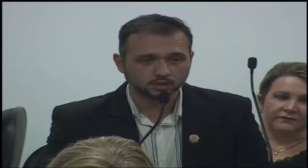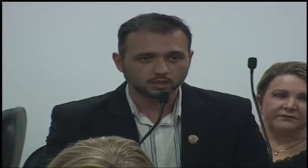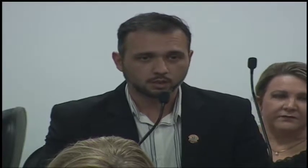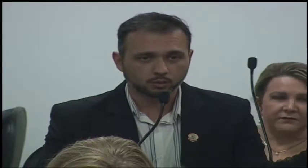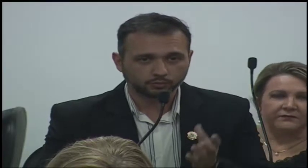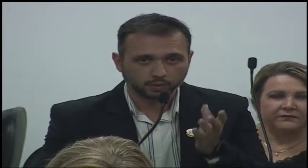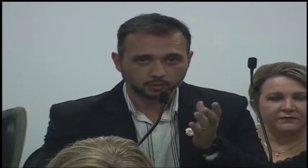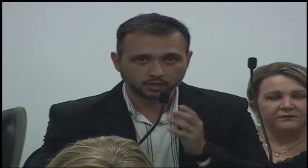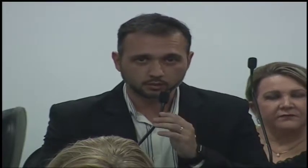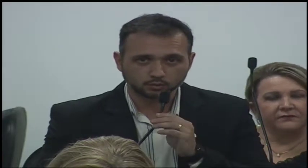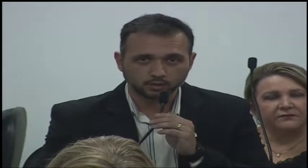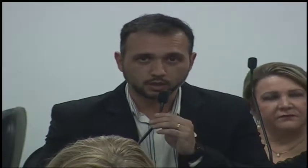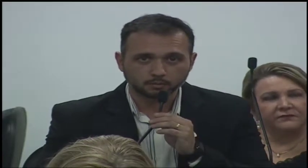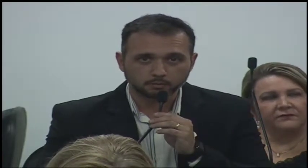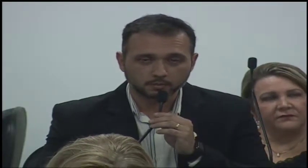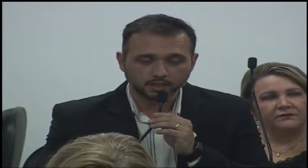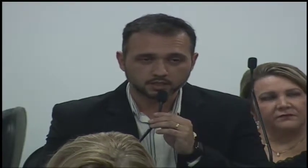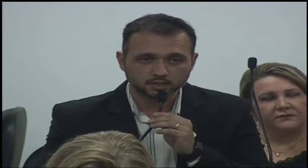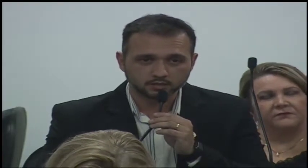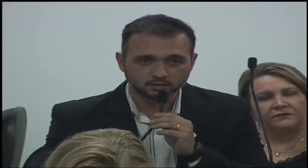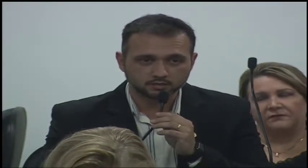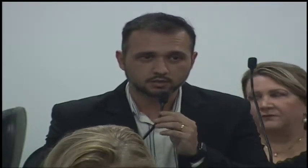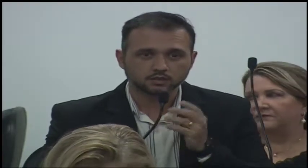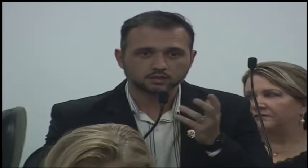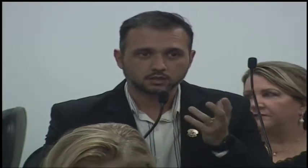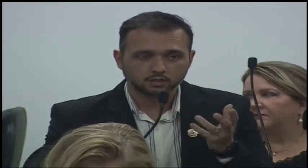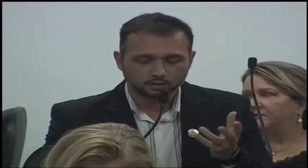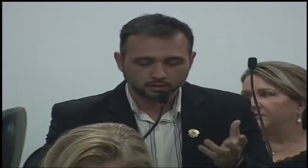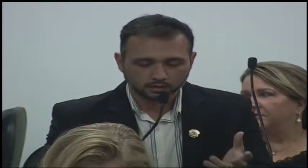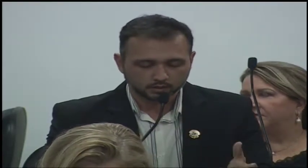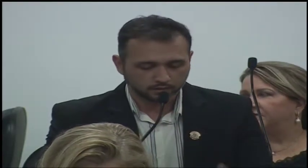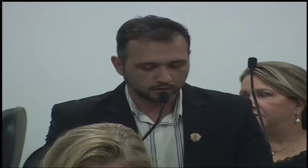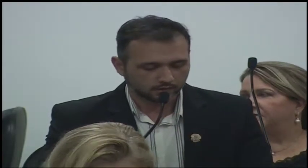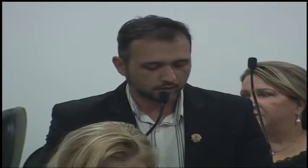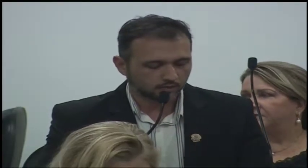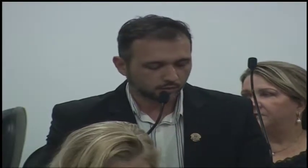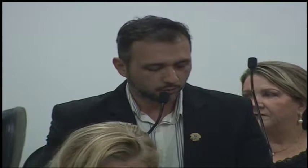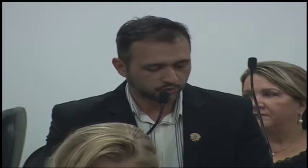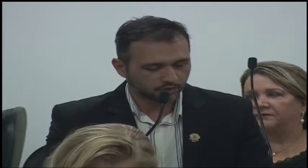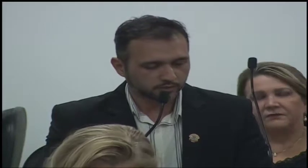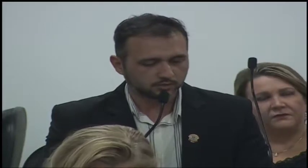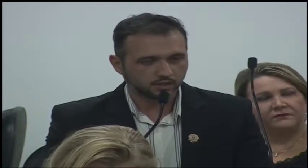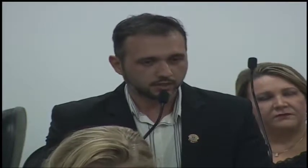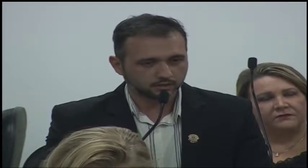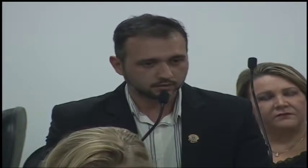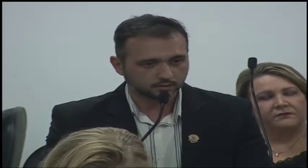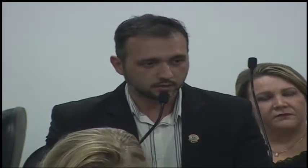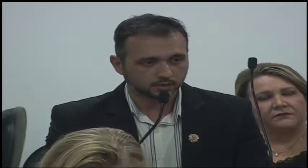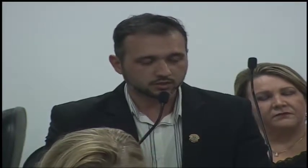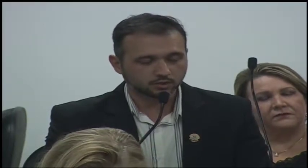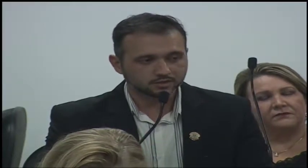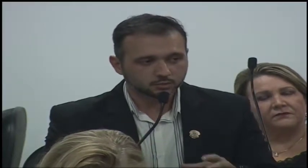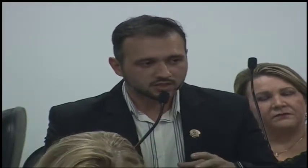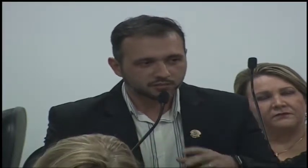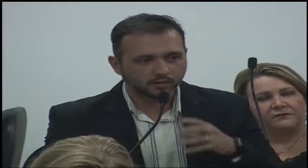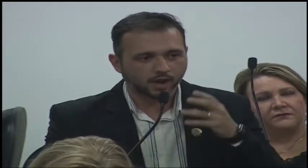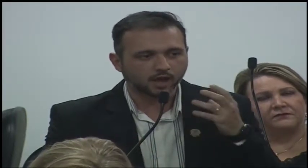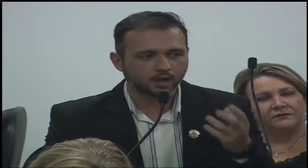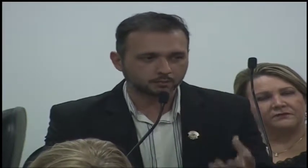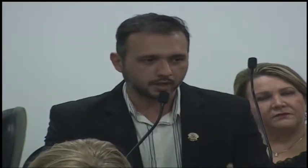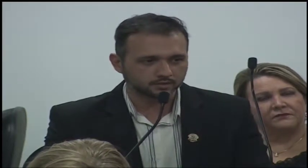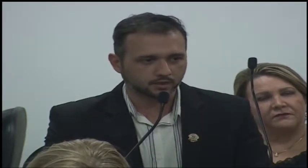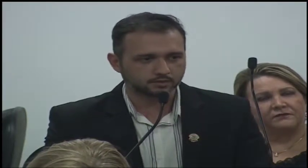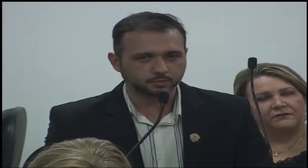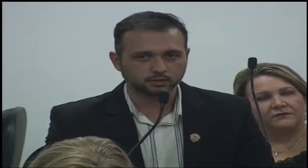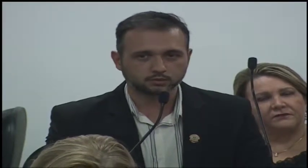sim, conforme a doutora Mara já disse, que tem um projeto de lei nesse sentido. Eu acho que nós temos que